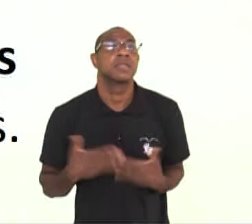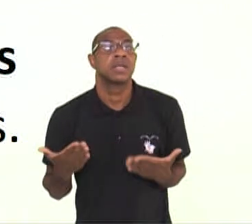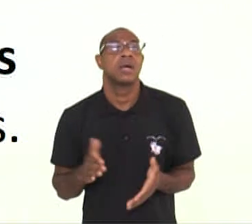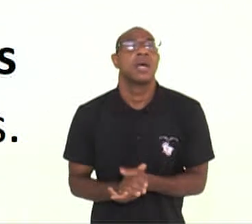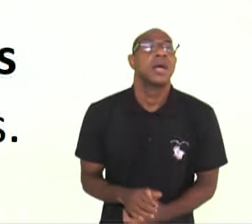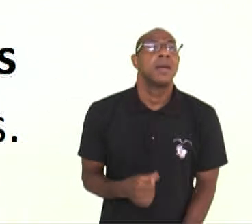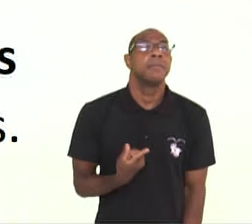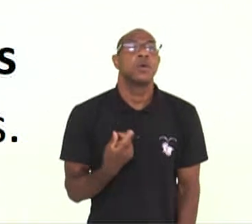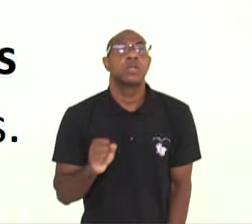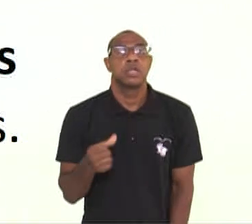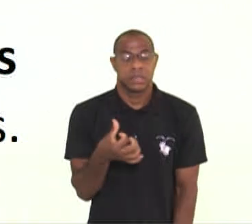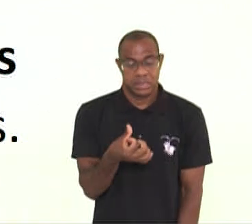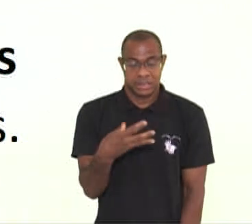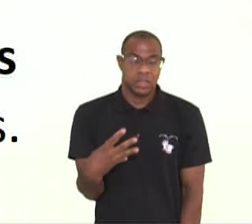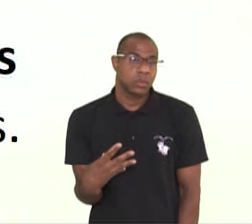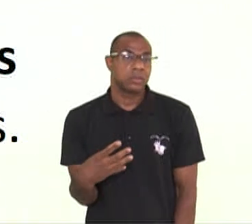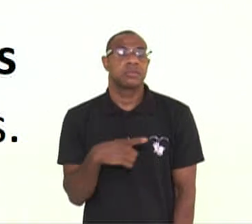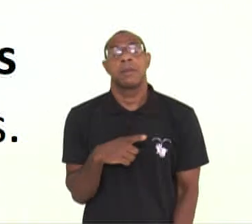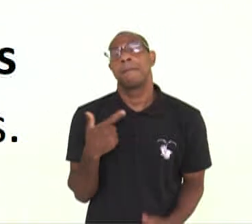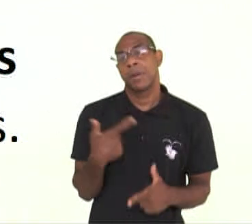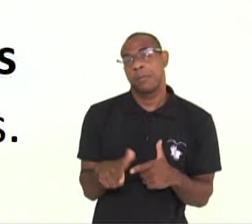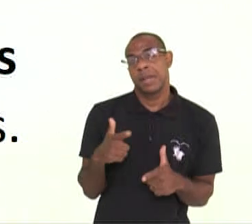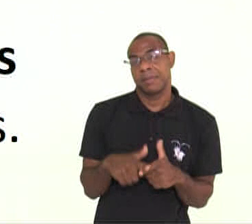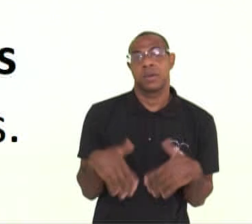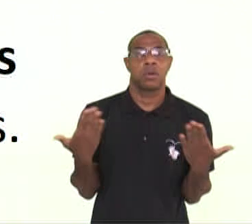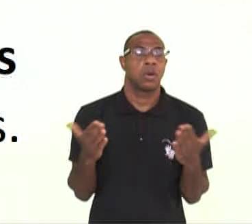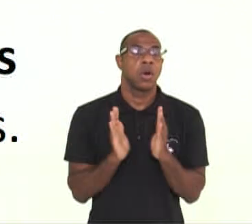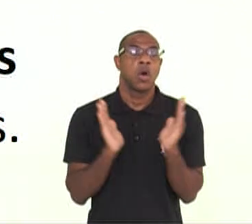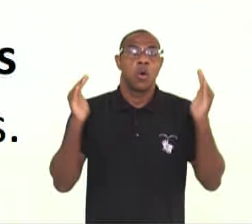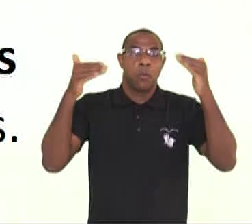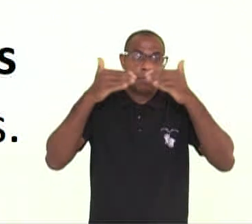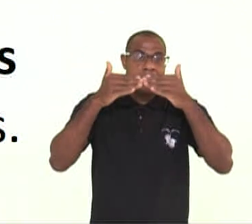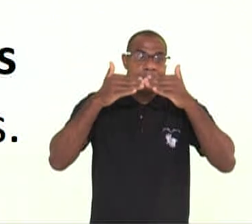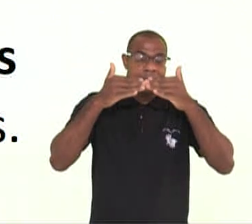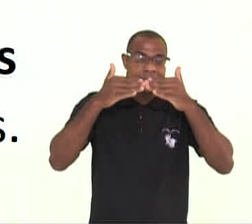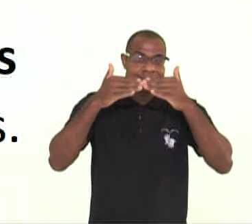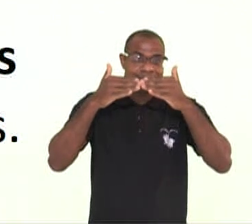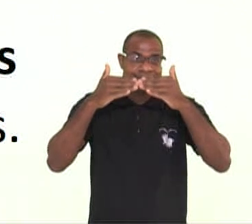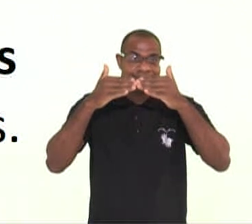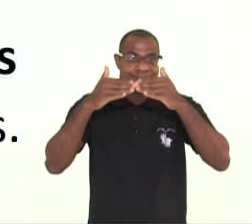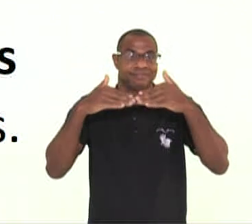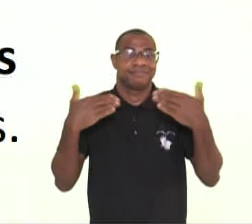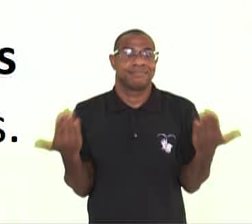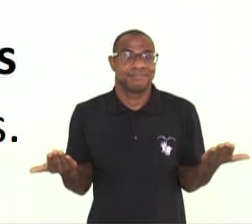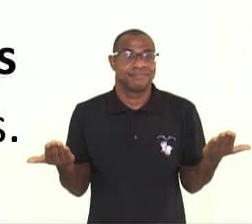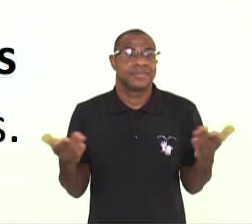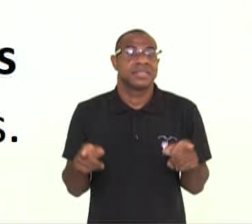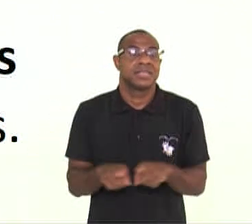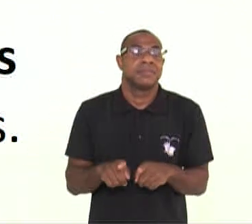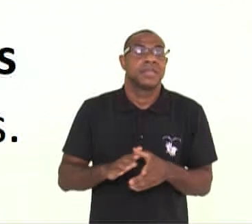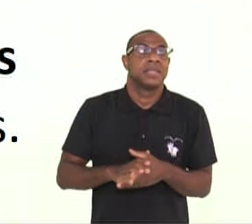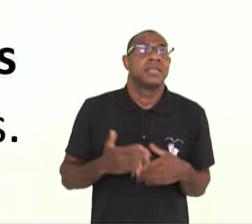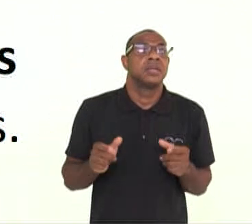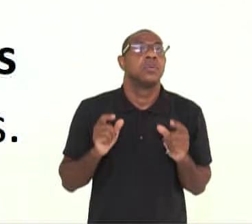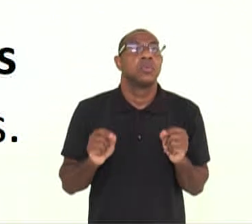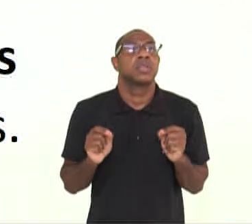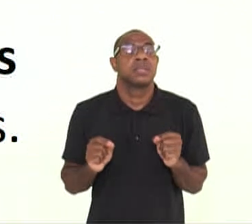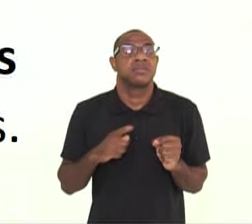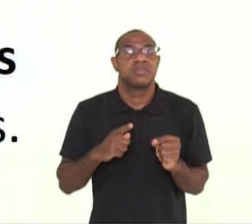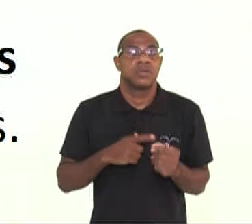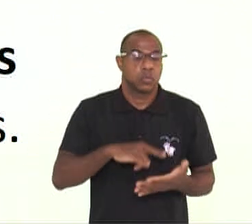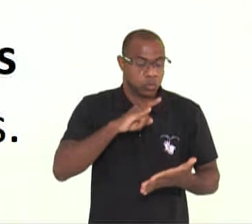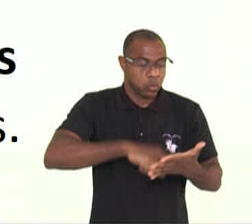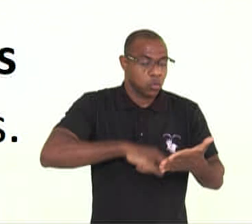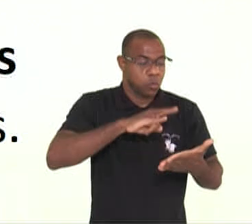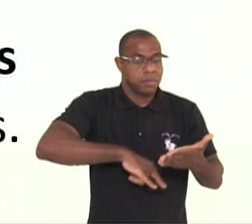de 1864, nós temos um problema. O Papa Pio IX determinou numa bula, num documento oficial,